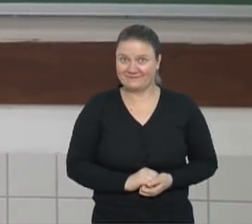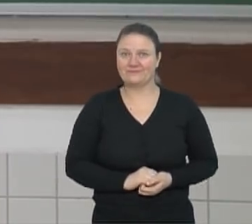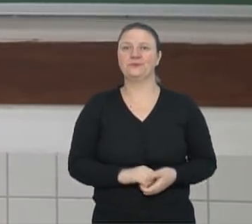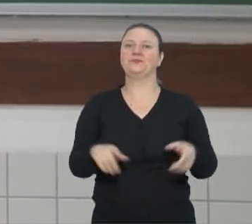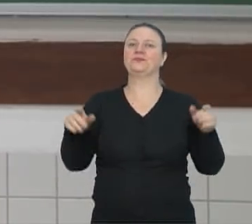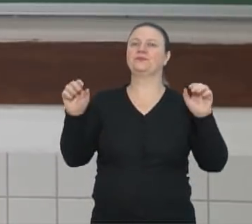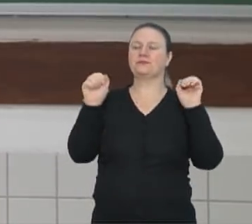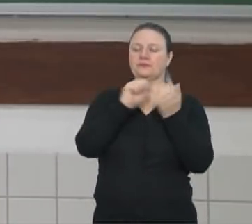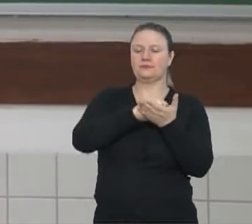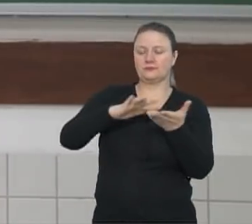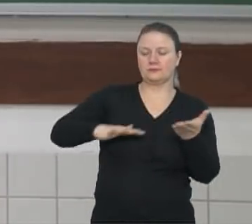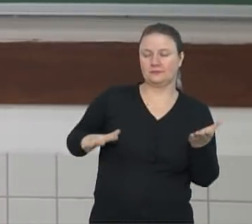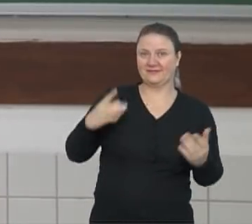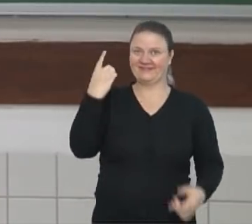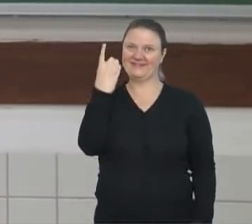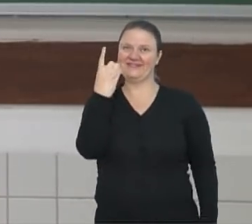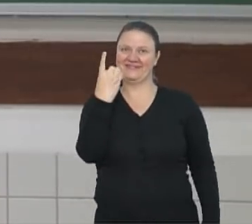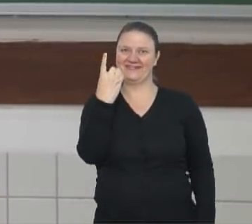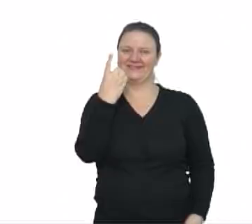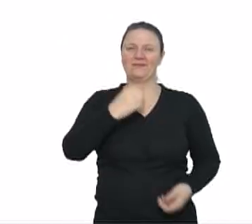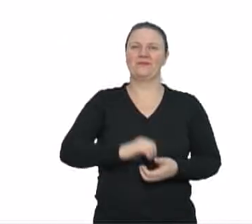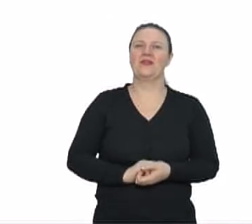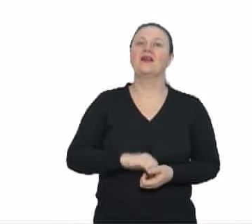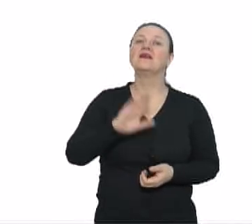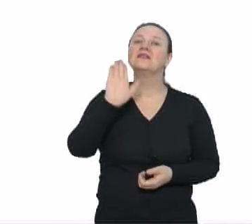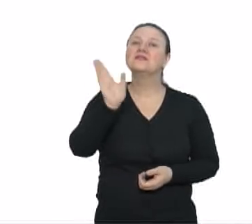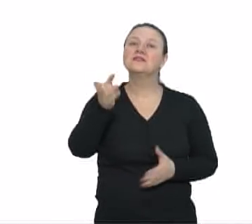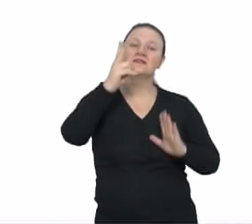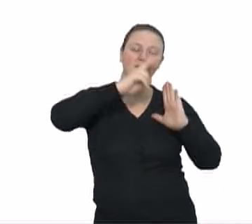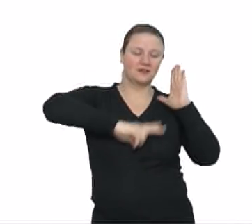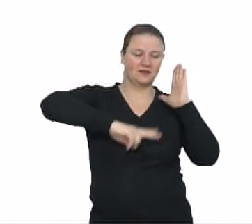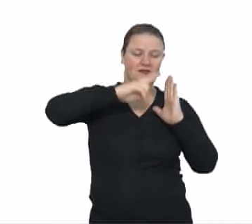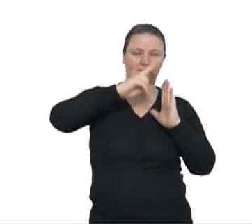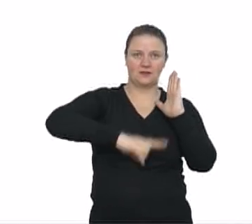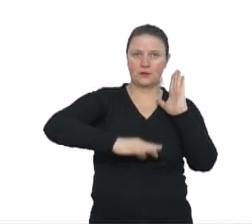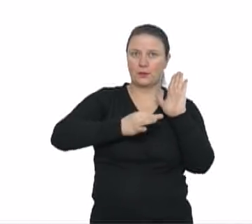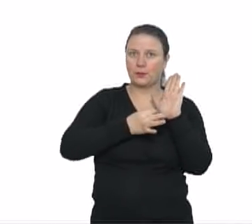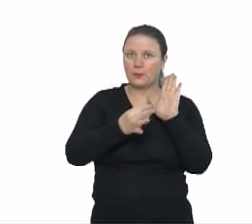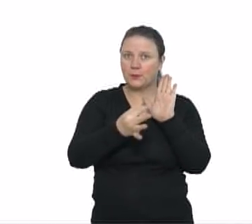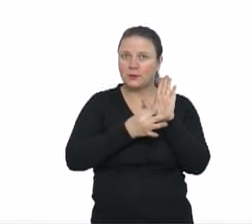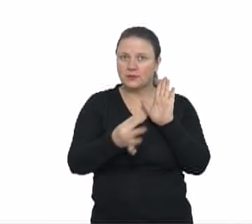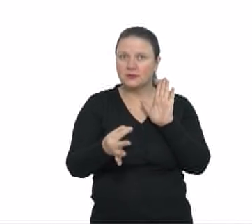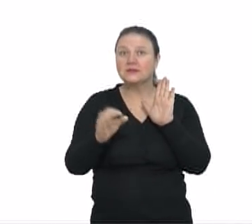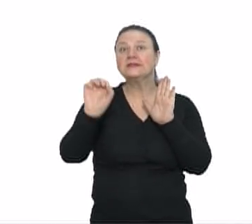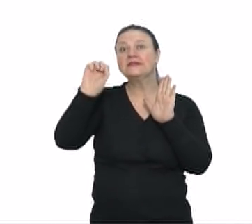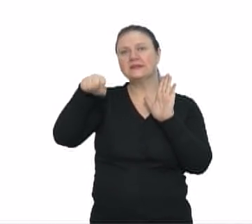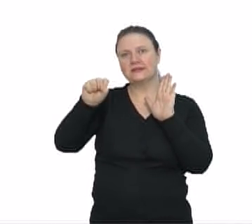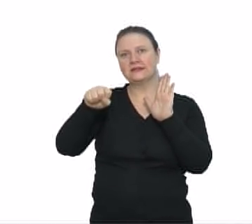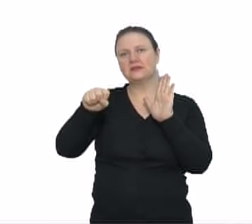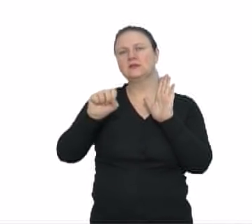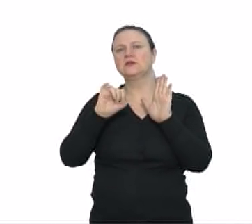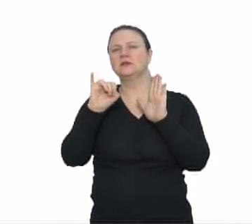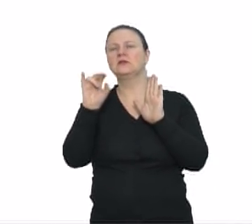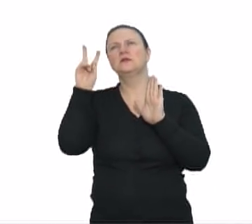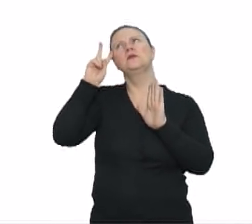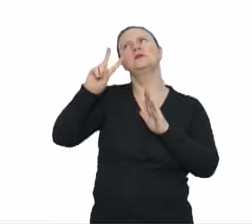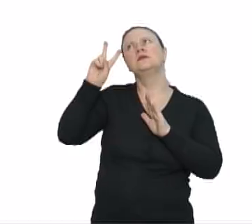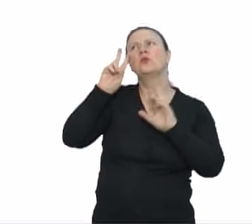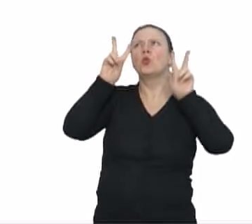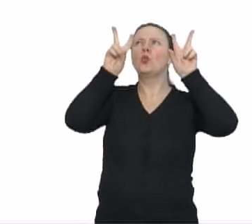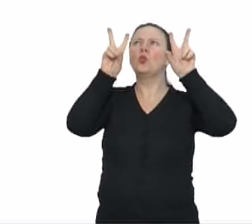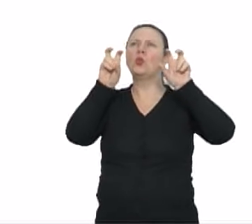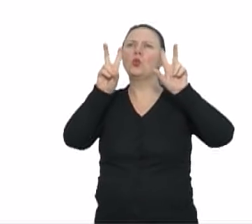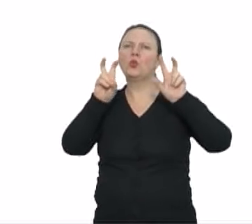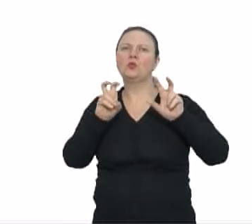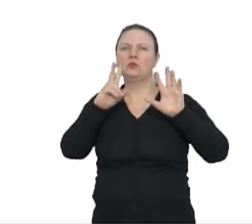Atividade 1. Então vamos lá? Você já leu artigos de opinião? Se sim, procure lembrar da temática